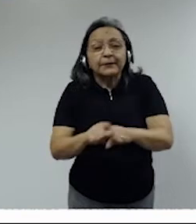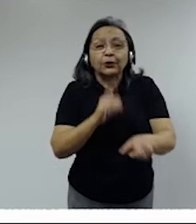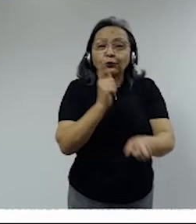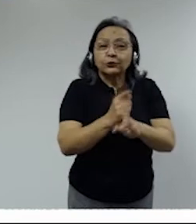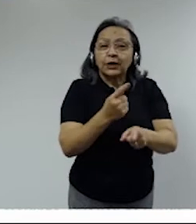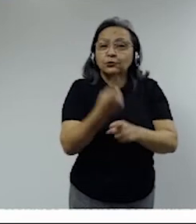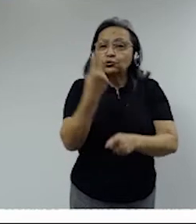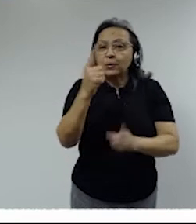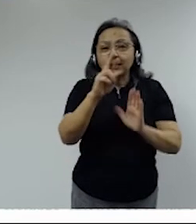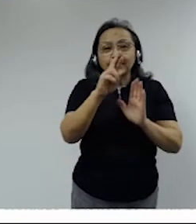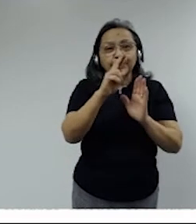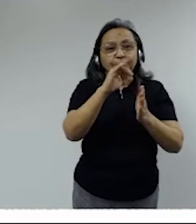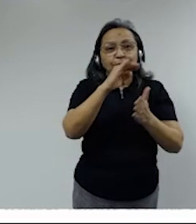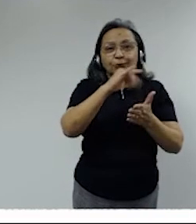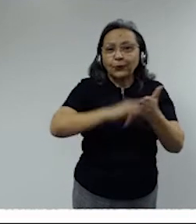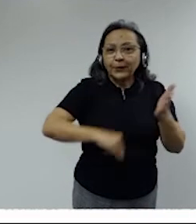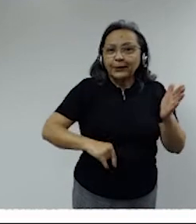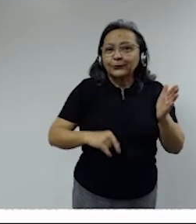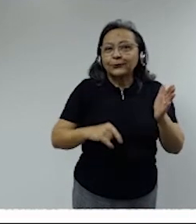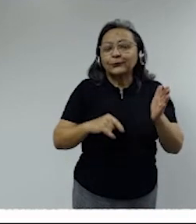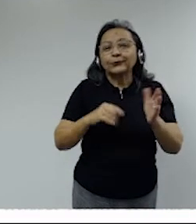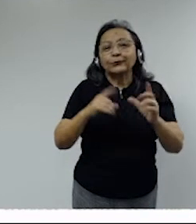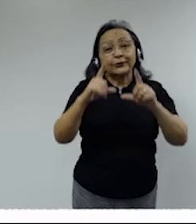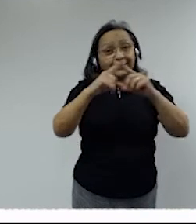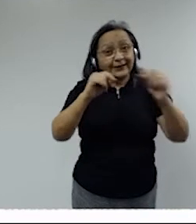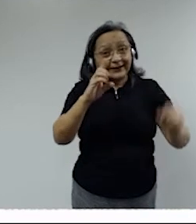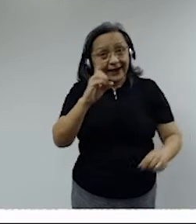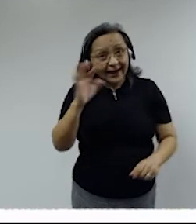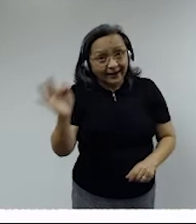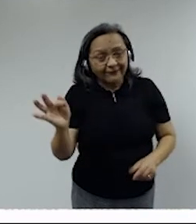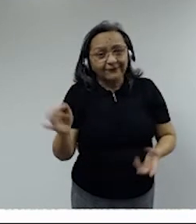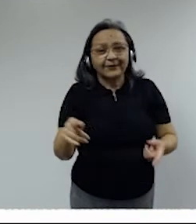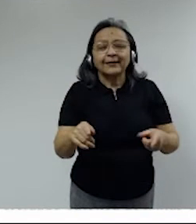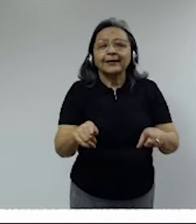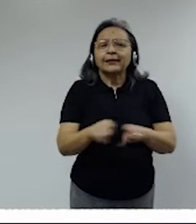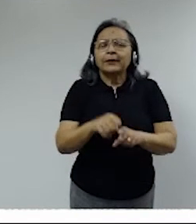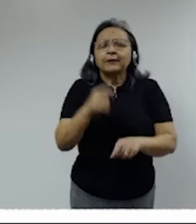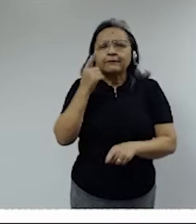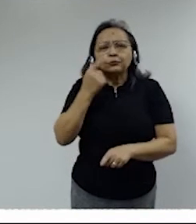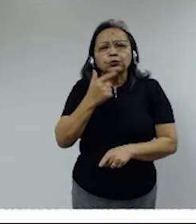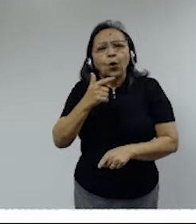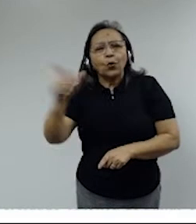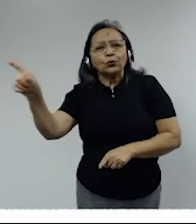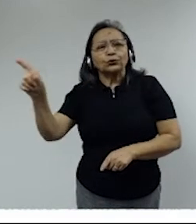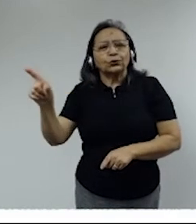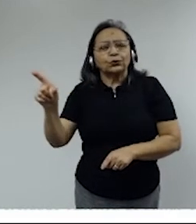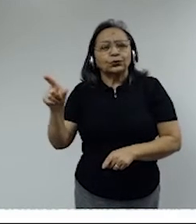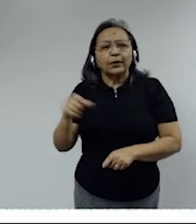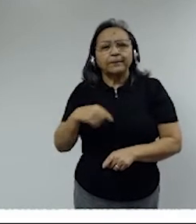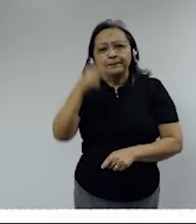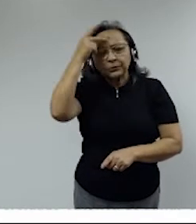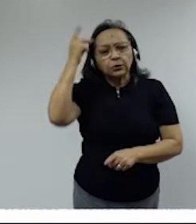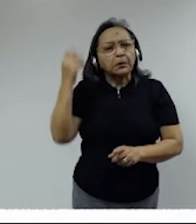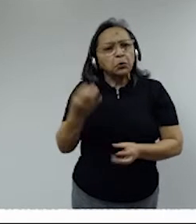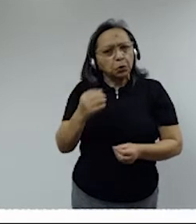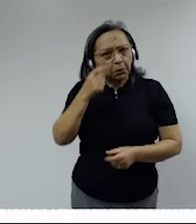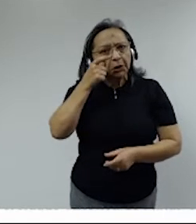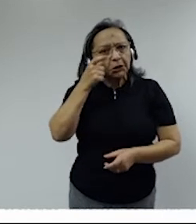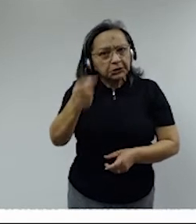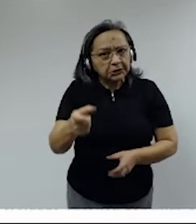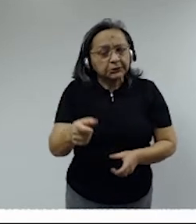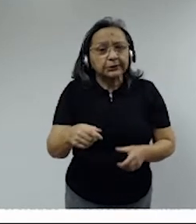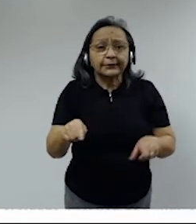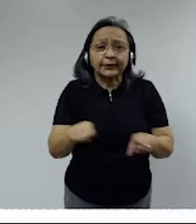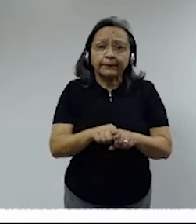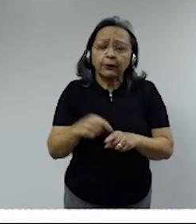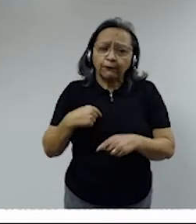nós vimos uma resolução e uma recomendação do CREMERG muito interessante, e aqui daqui a pouquinho eu vou inclusive falar